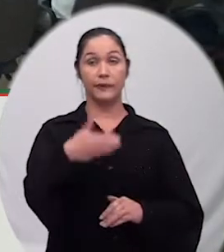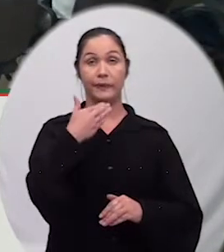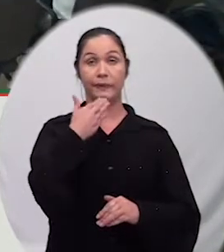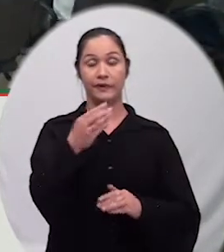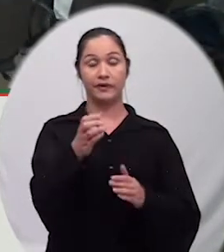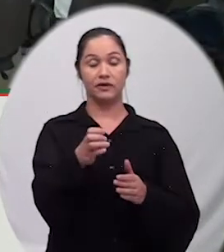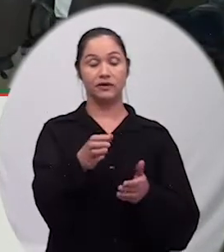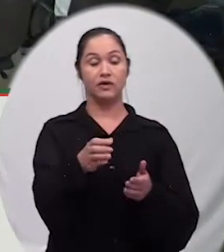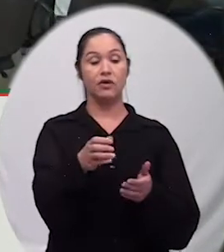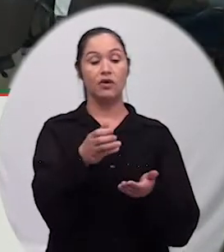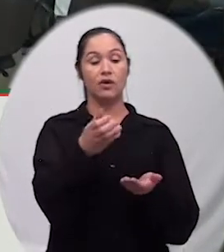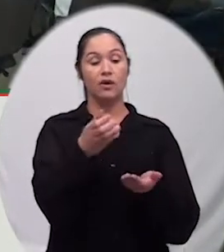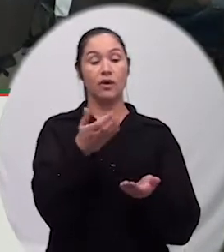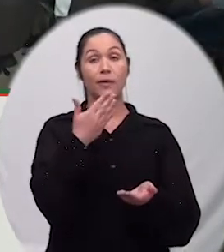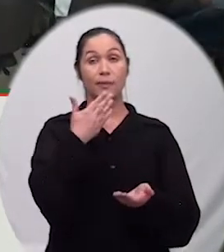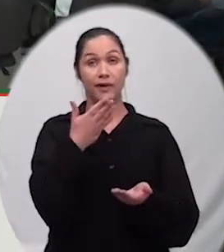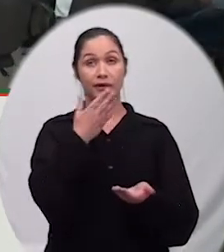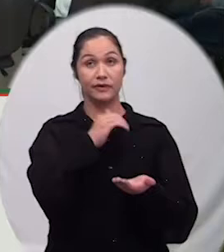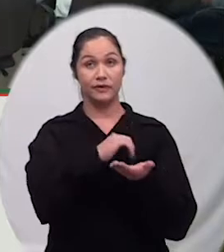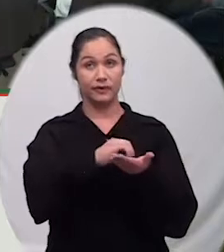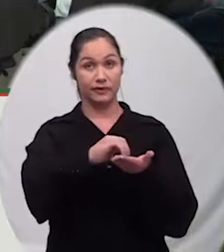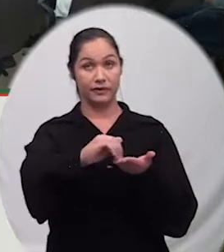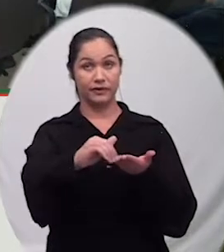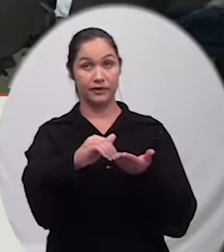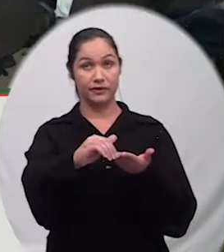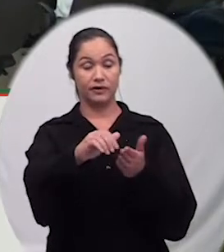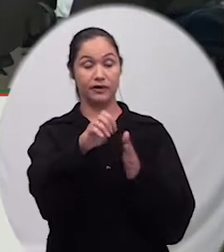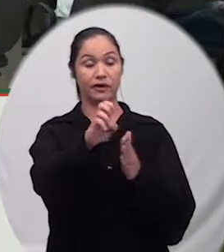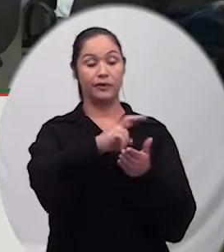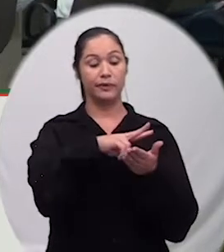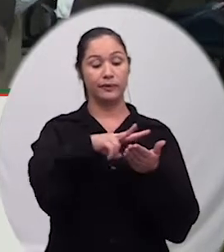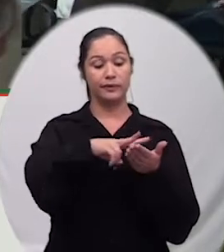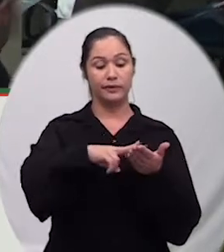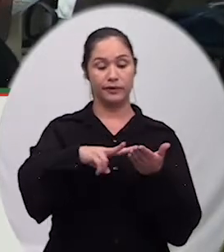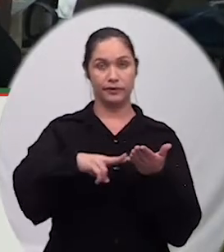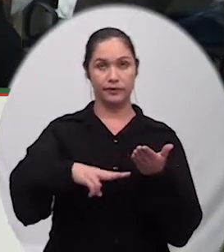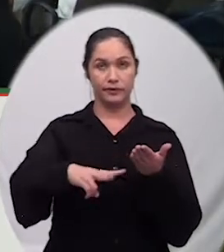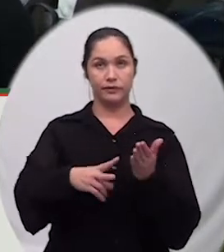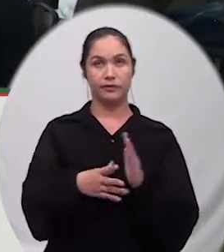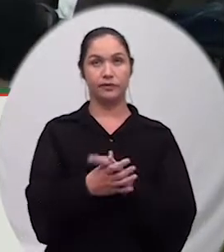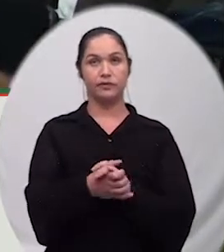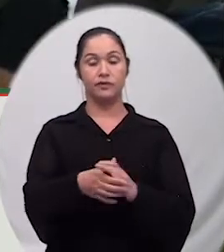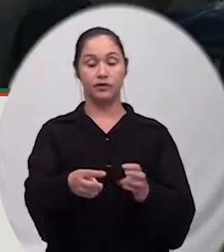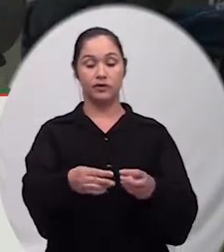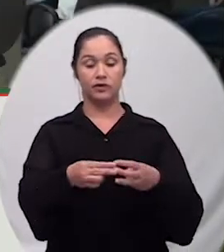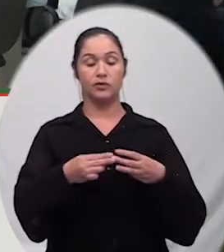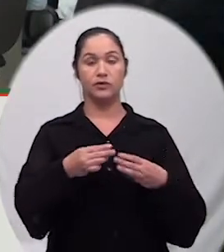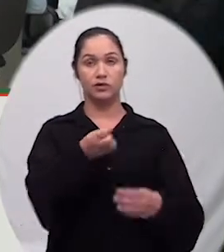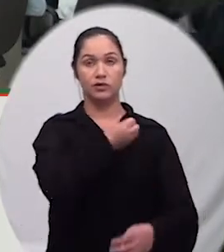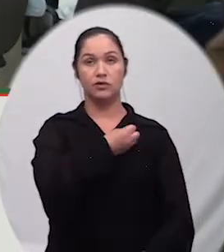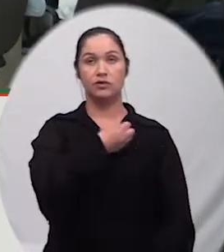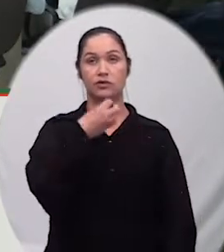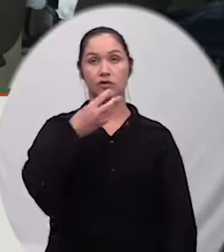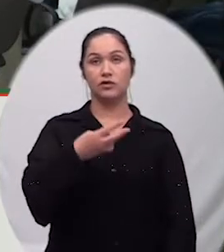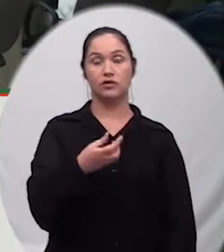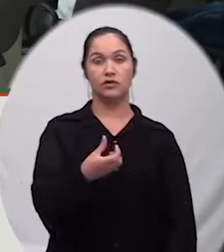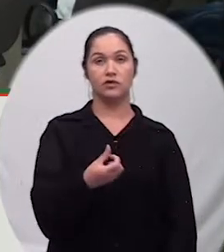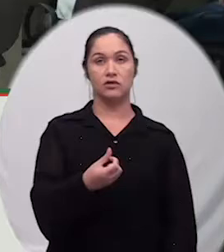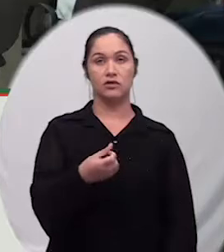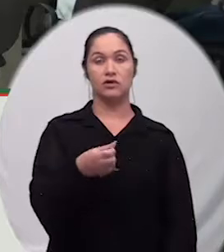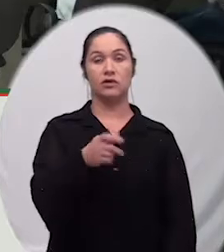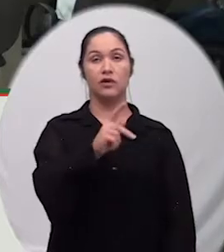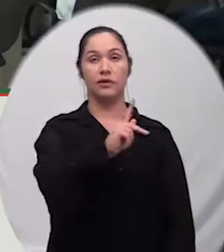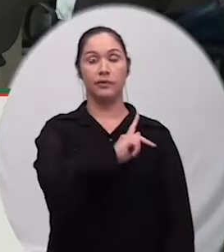Solicito, então, ao senhor secretário para que faça a leitura da matéria. Moção número 36/2018. Excelentíssimo